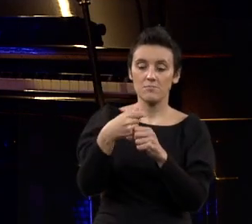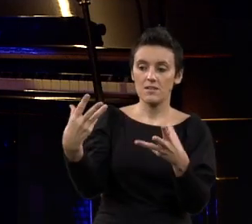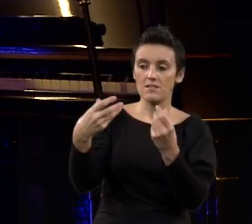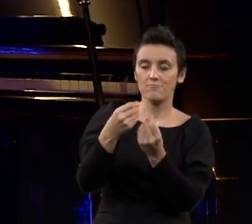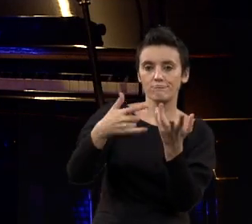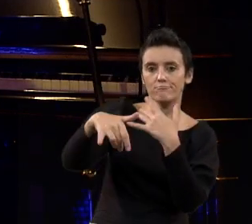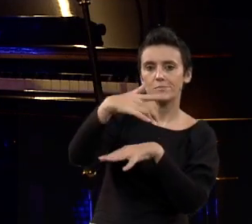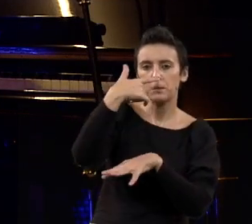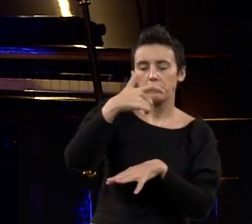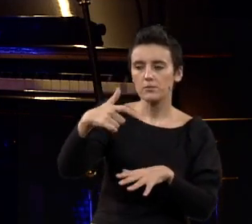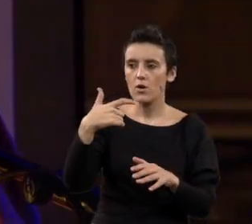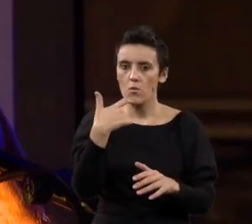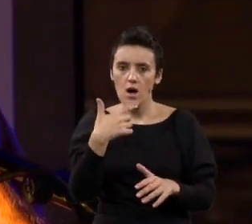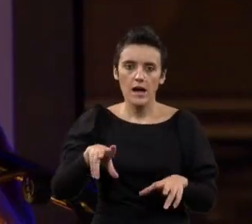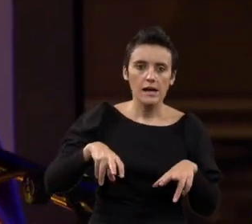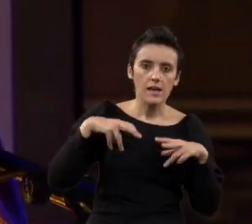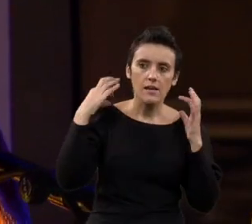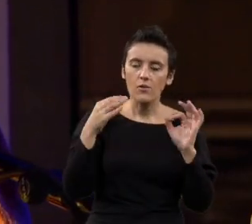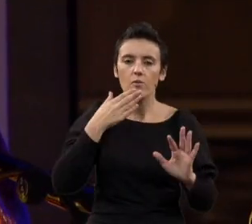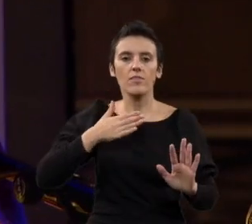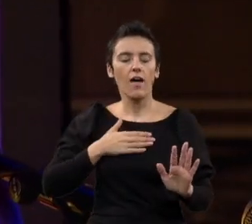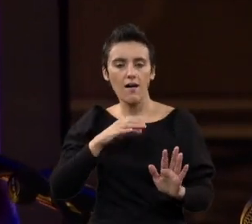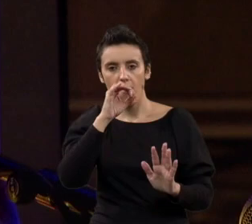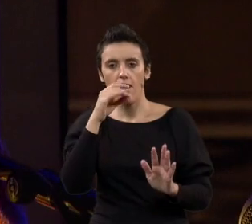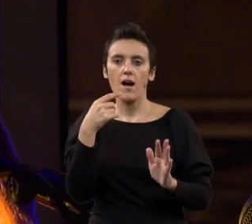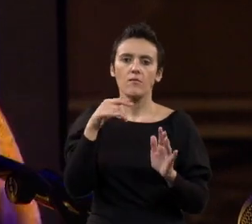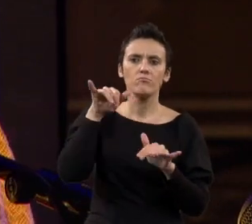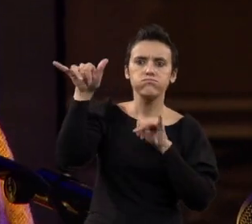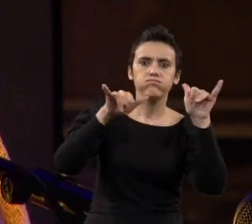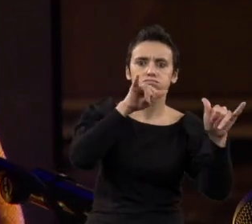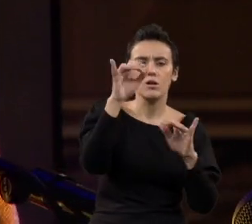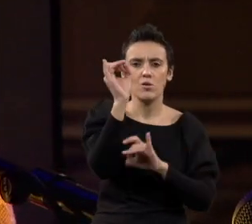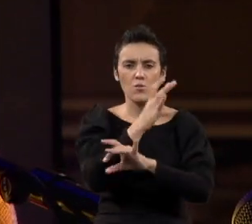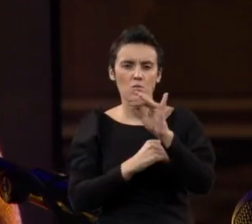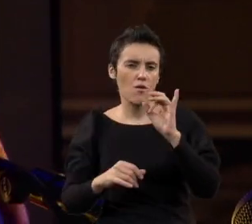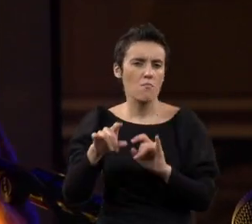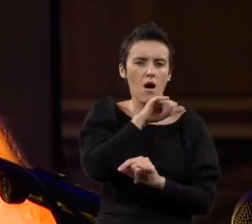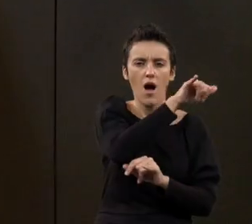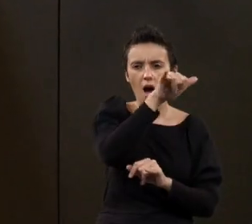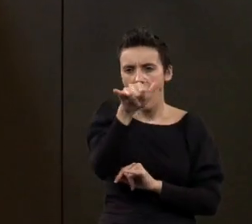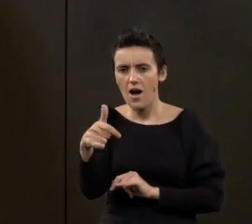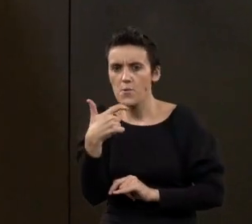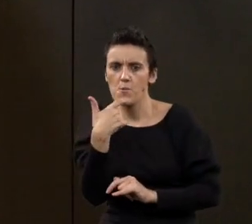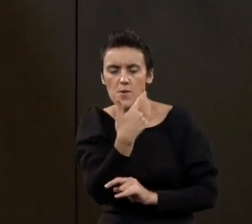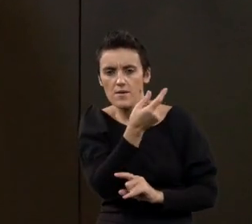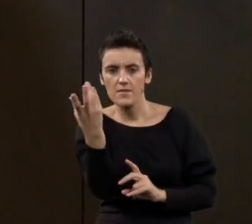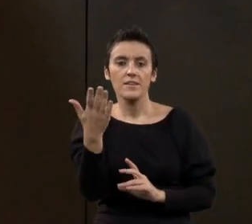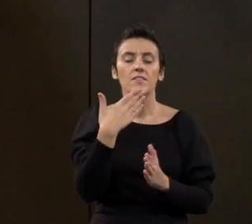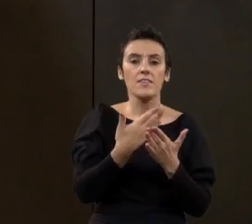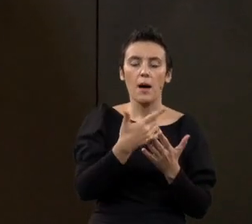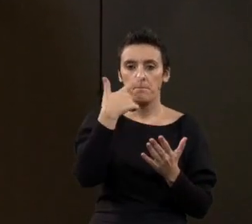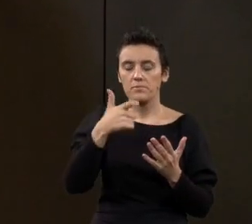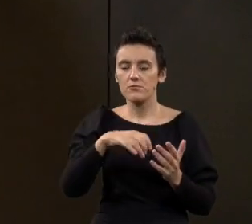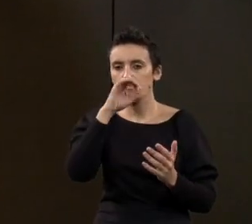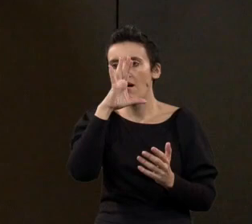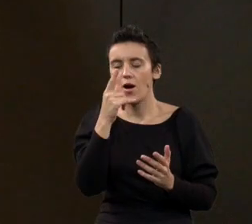universo tão rico que me deu a oportunidade de viajar pela Europa toda e conhecer pessoas fabulosas. Foi um